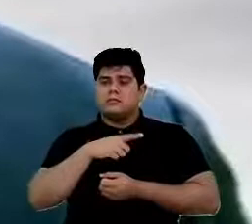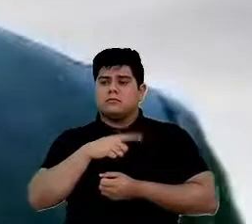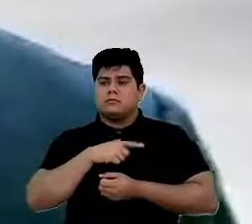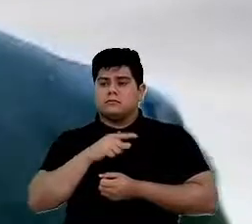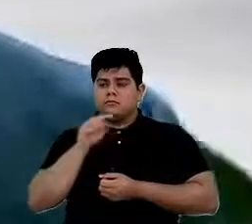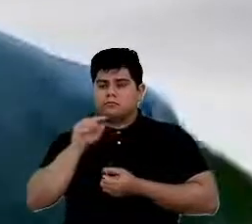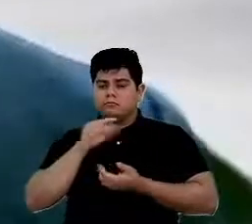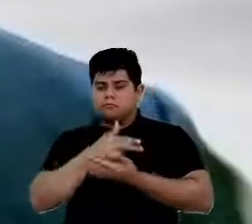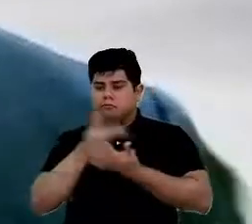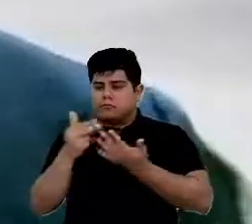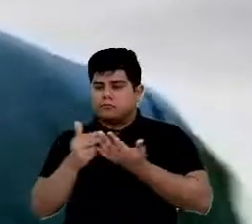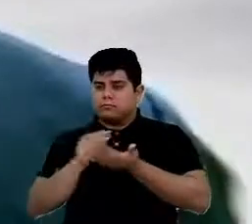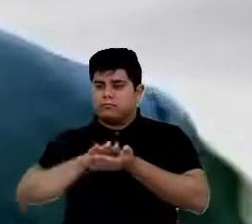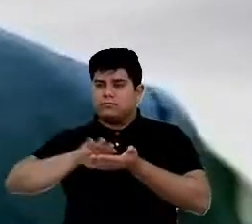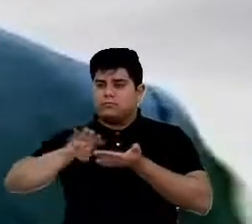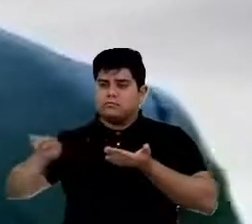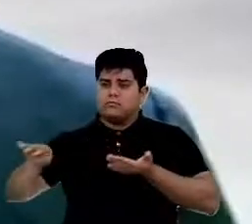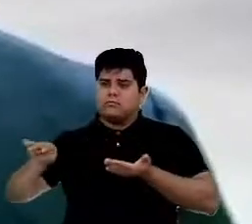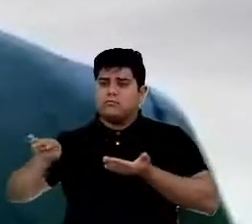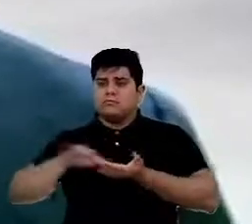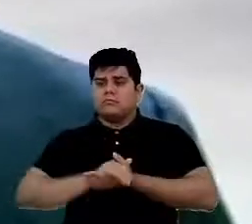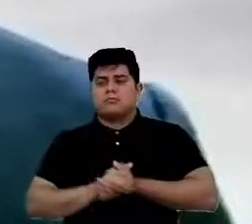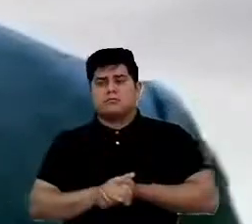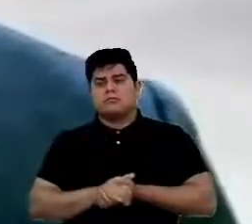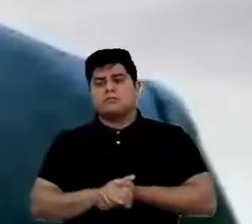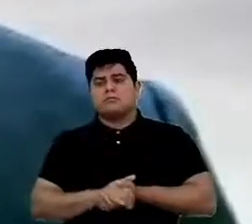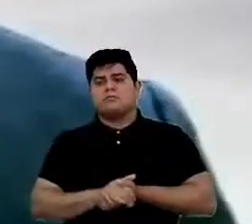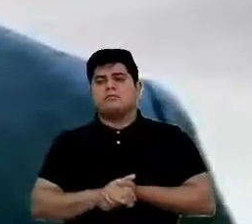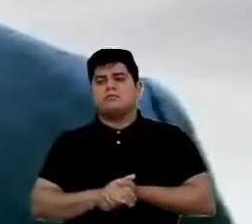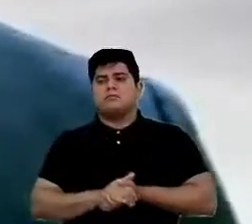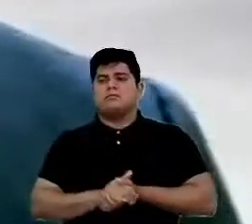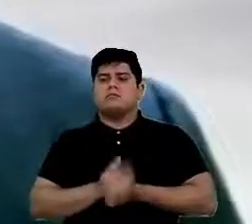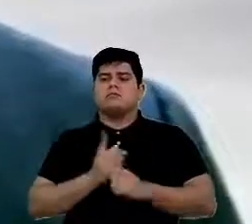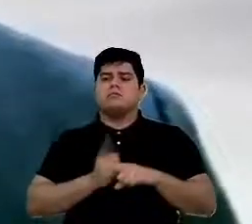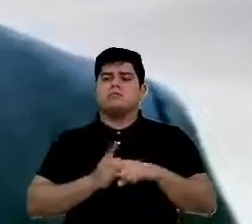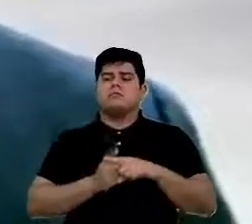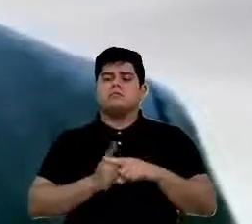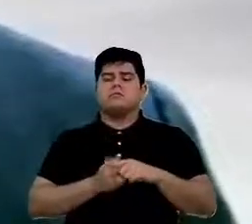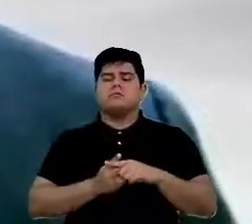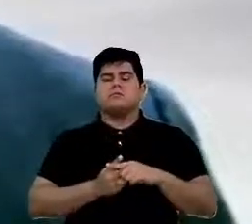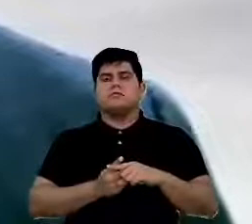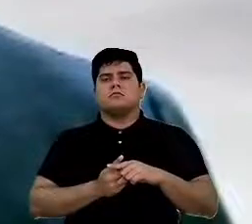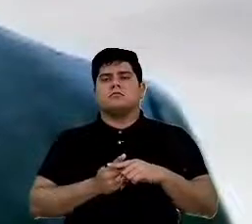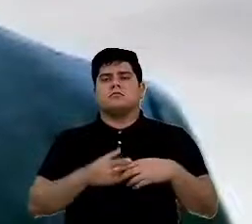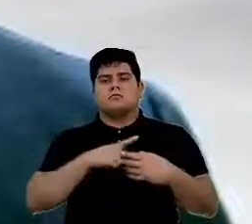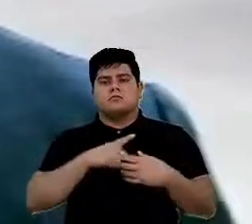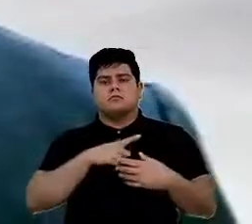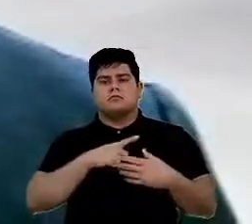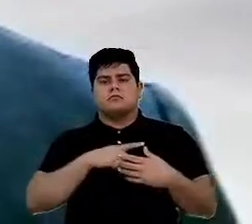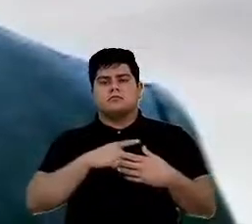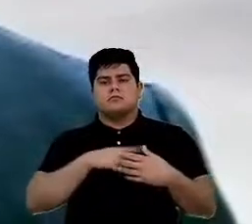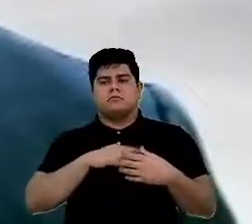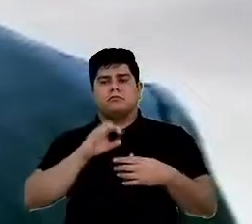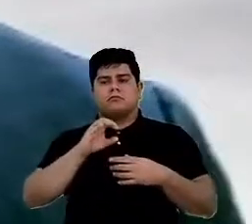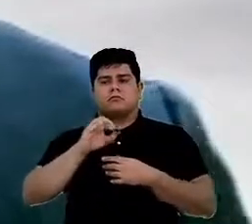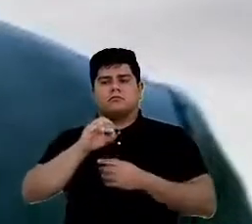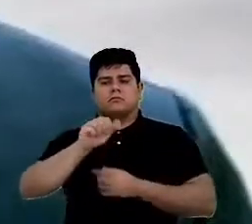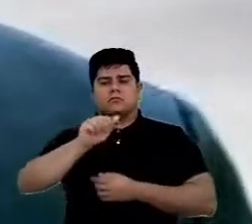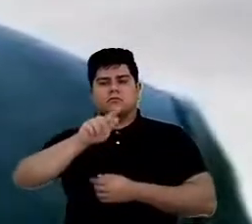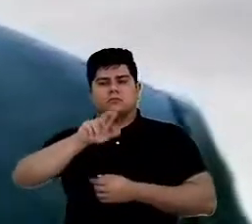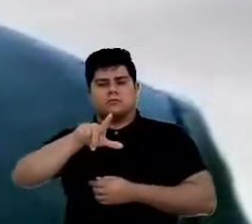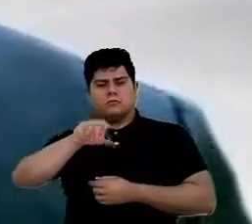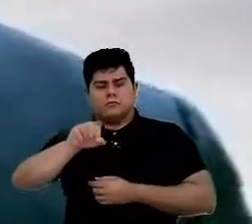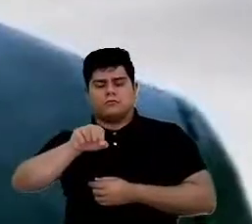descartar a gamopatia monoclonal, porque quando a gente tem o quadro de gamopatia